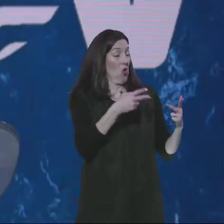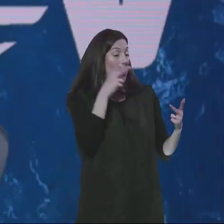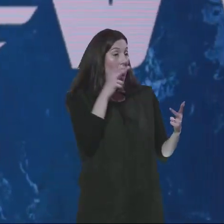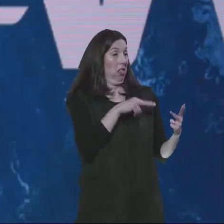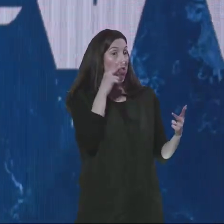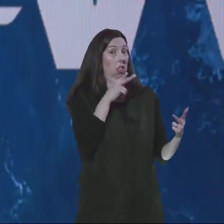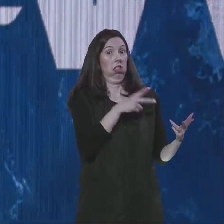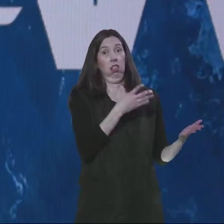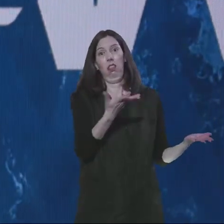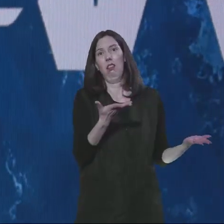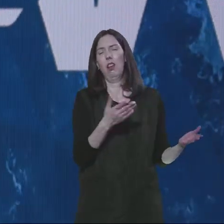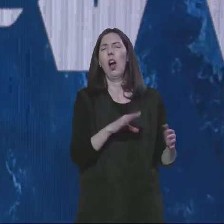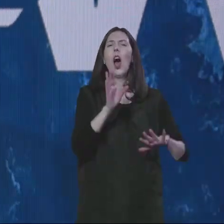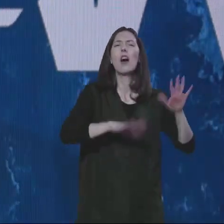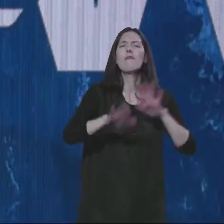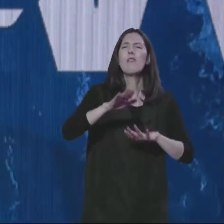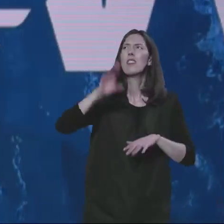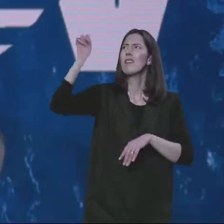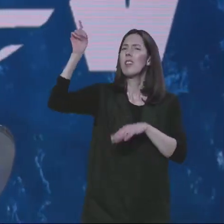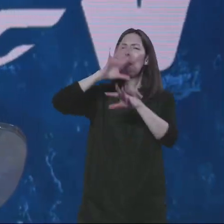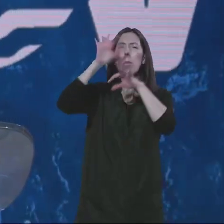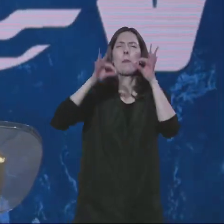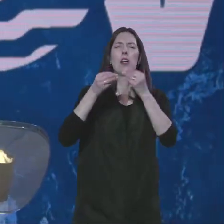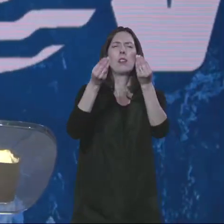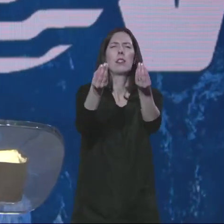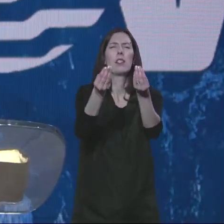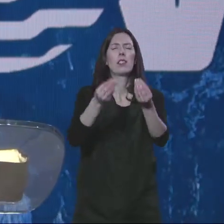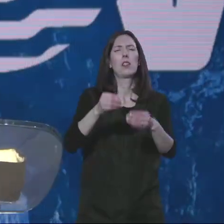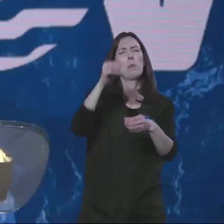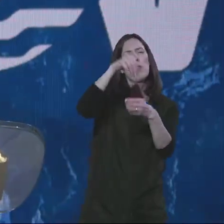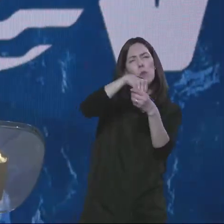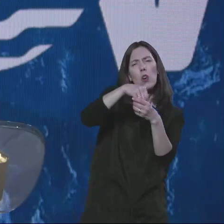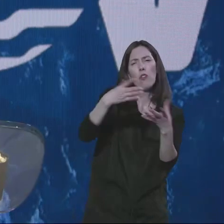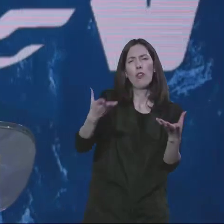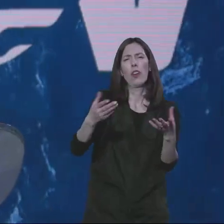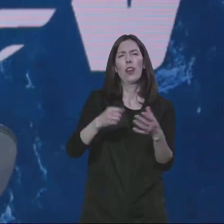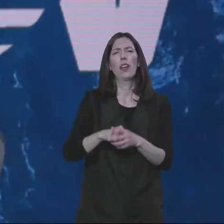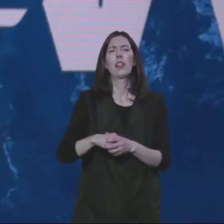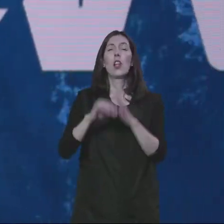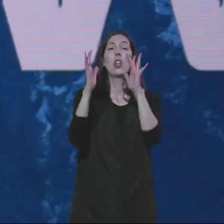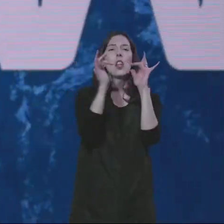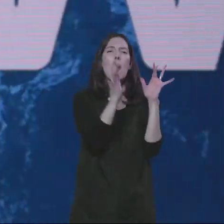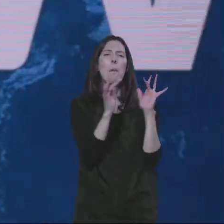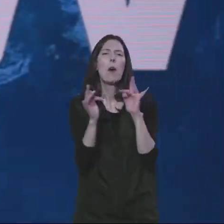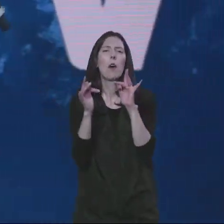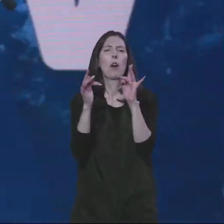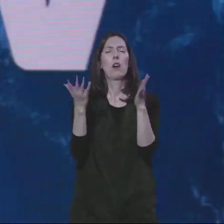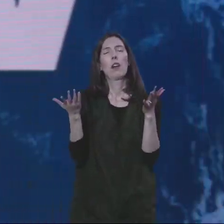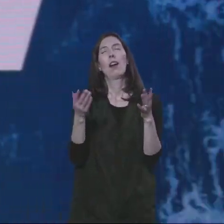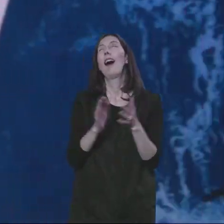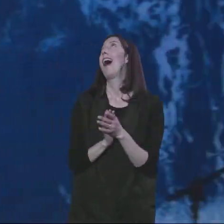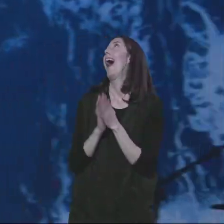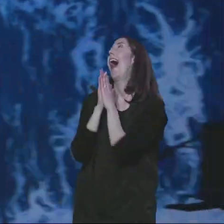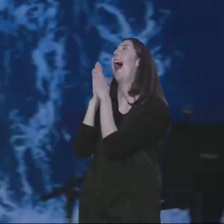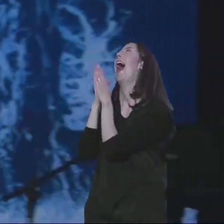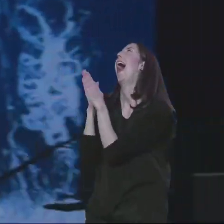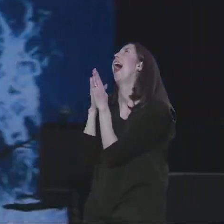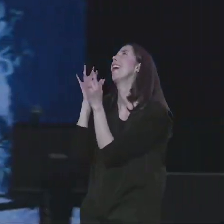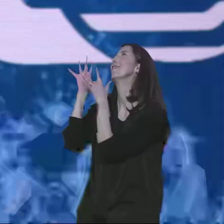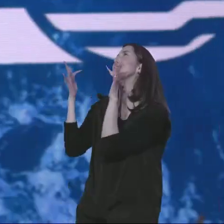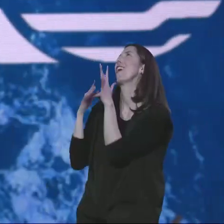Às vezes Deus te deu um presente, Deus te deu uma oferta, Deus te deu um namorado, uma namorada. Oh, Jesus, eu